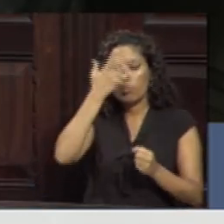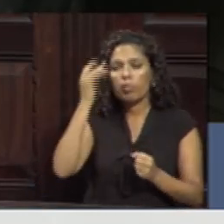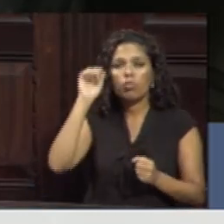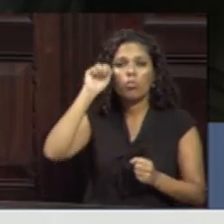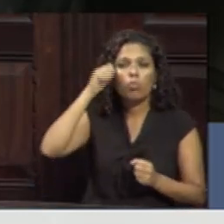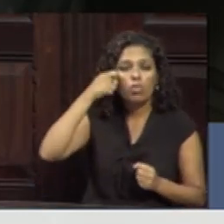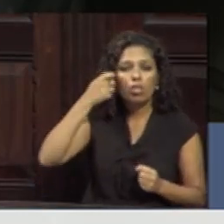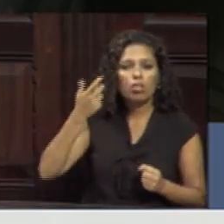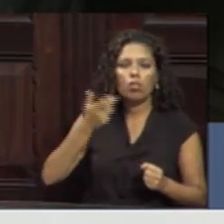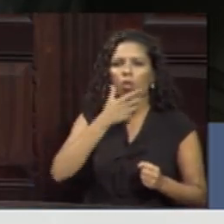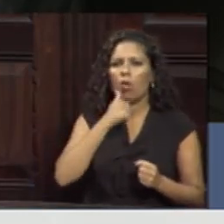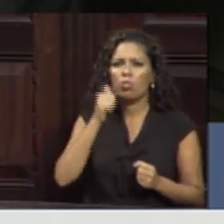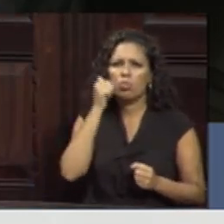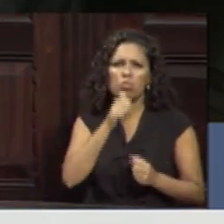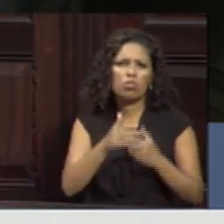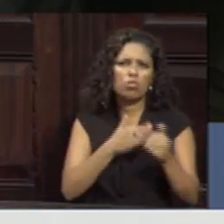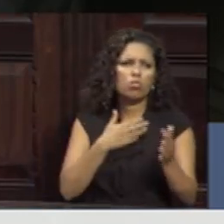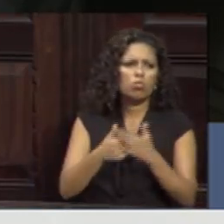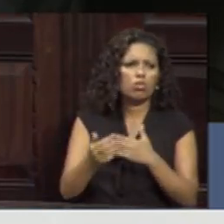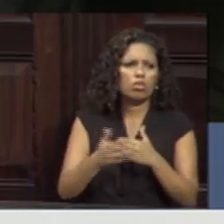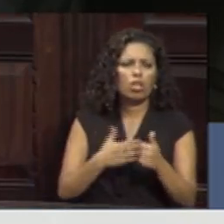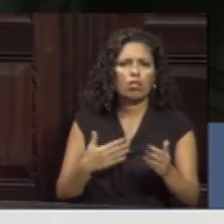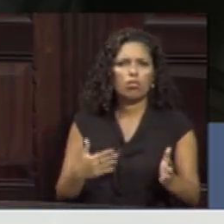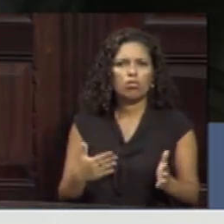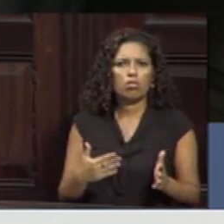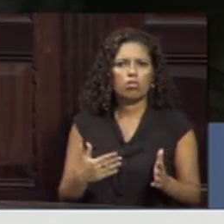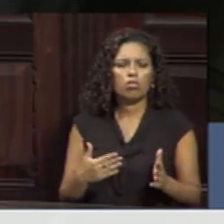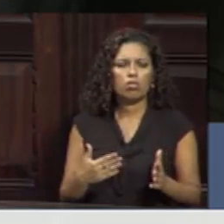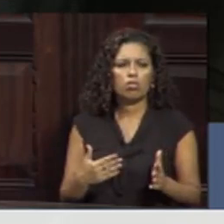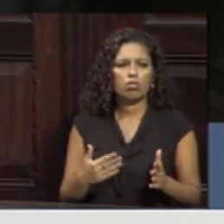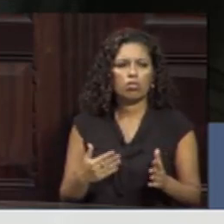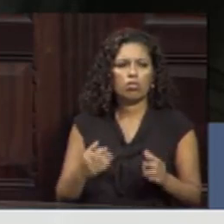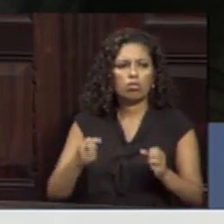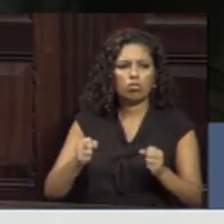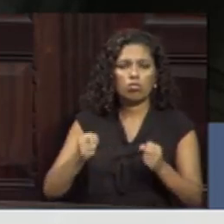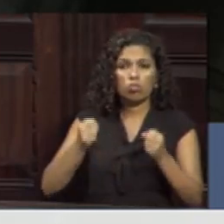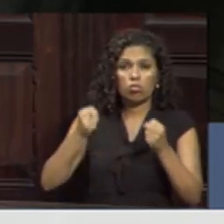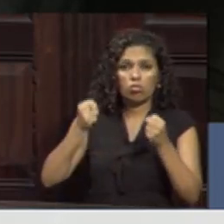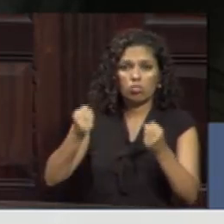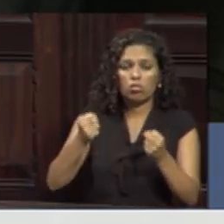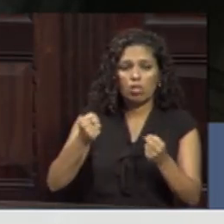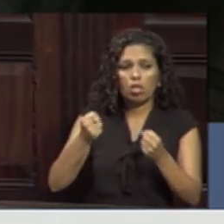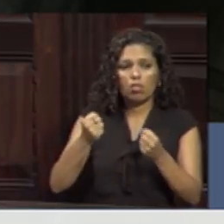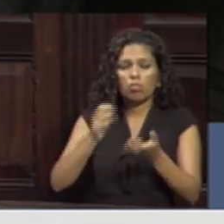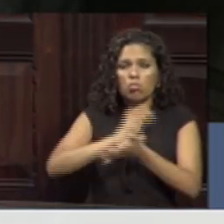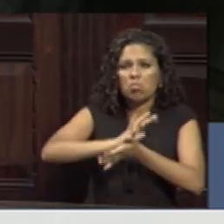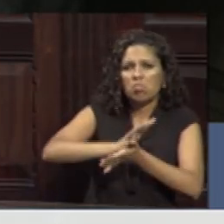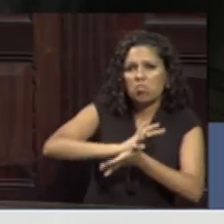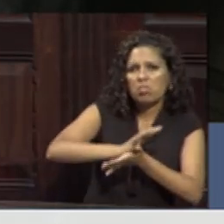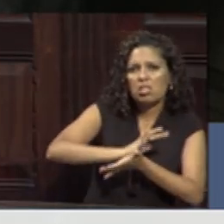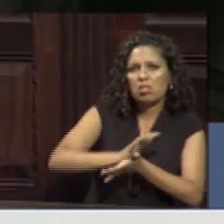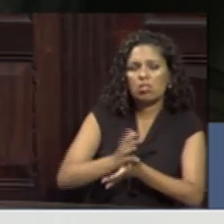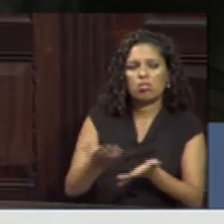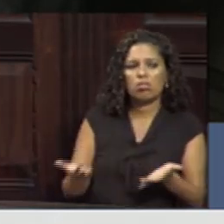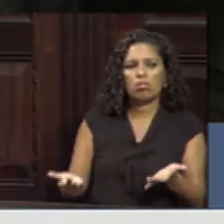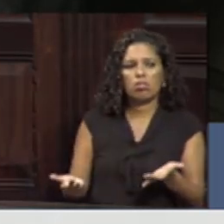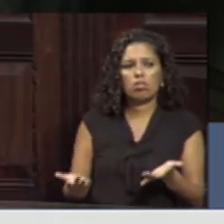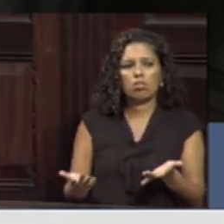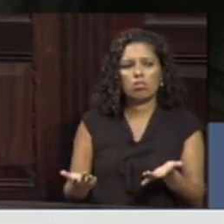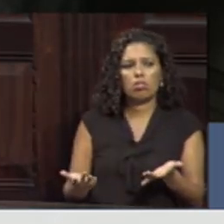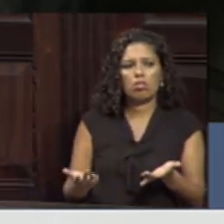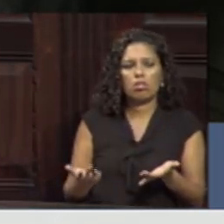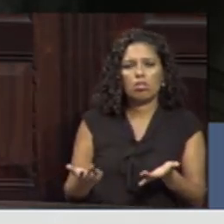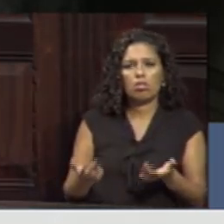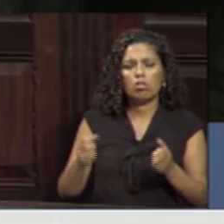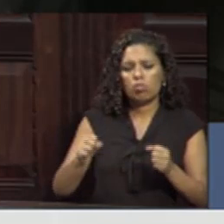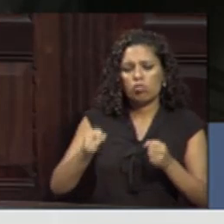negras, lutava pela questão racial, pela questão de gênero,